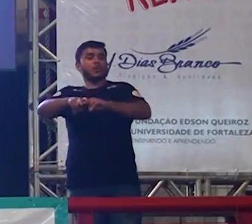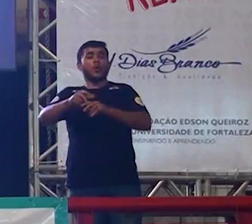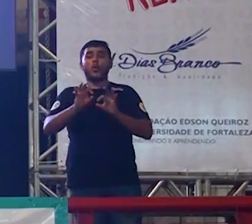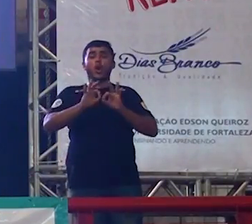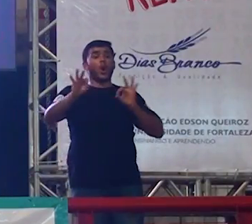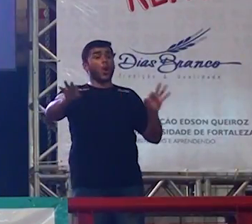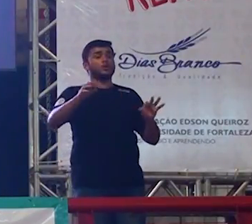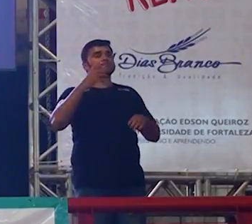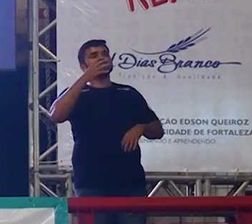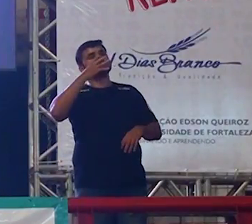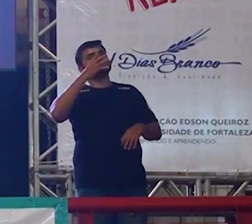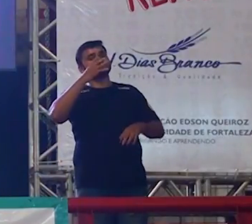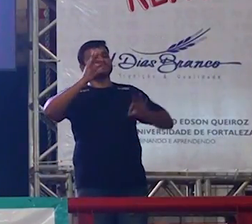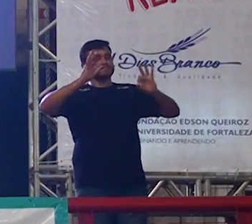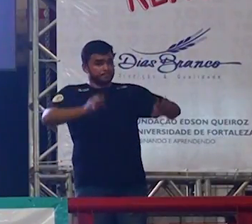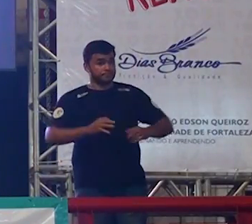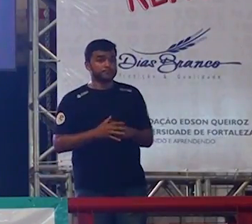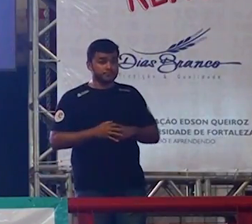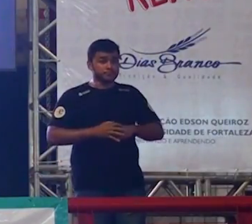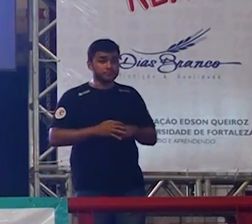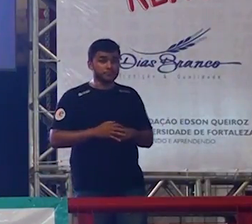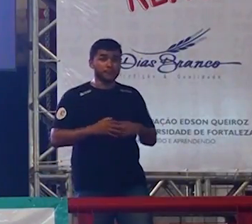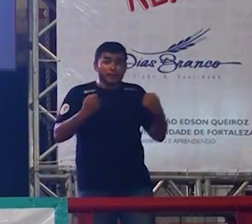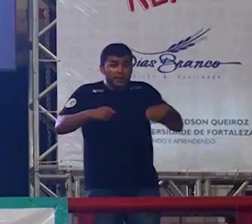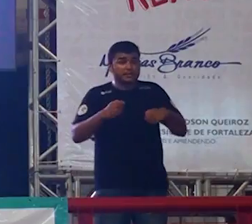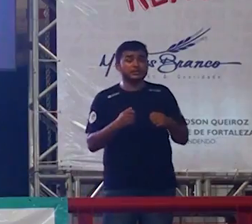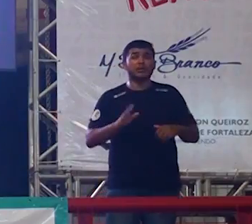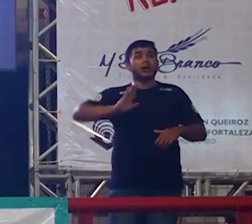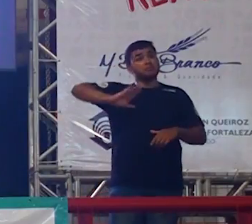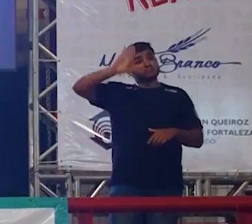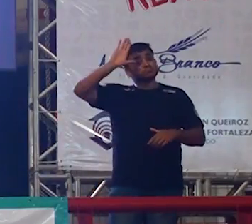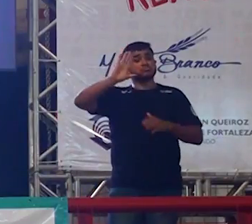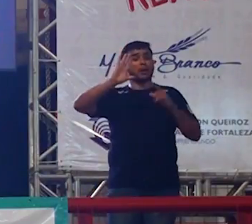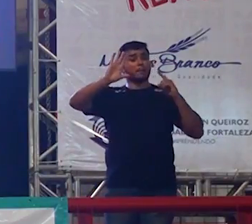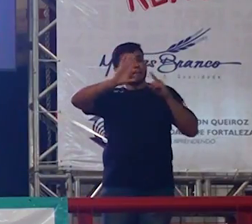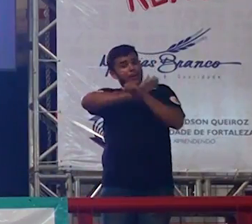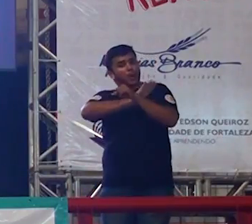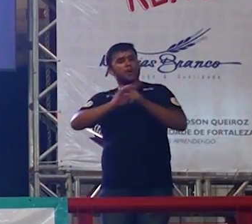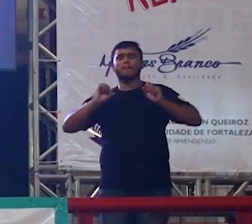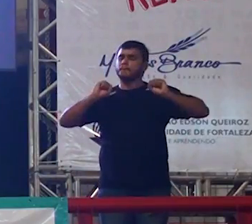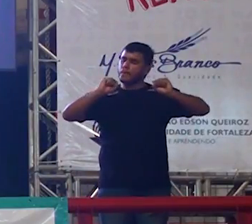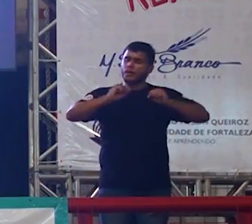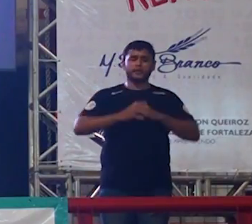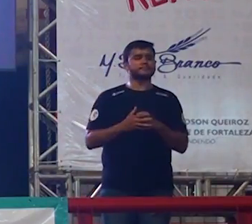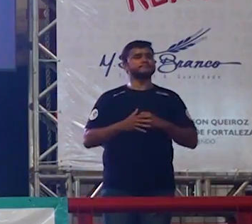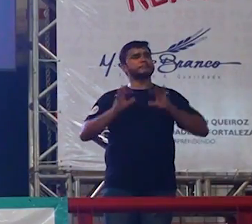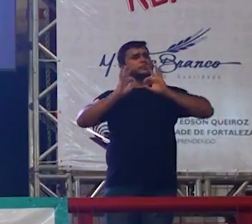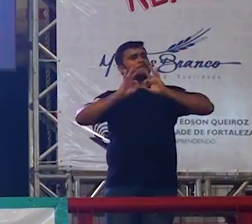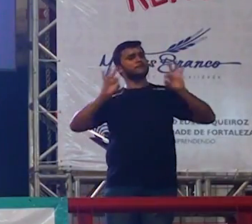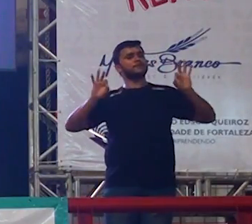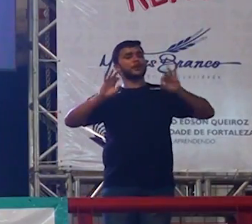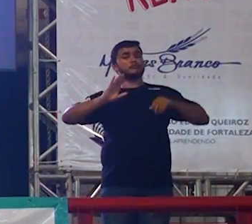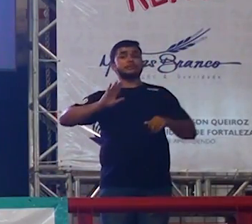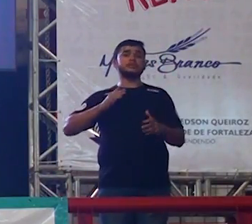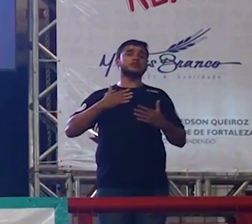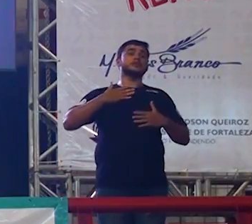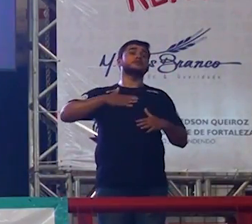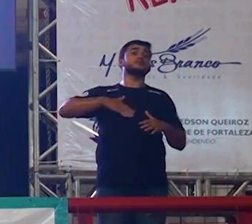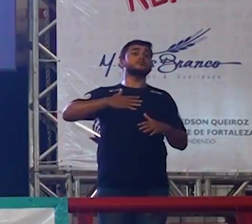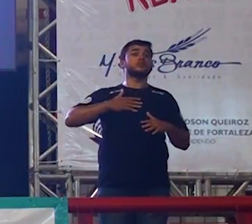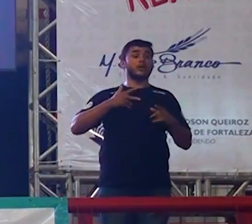aprender, para estudar, ok? Pergunte sempre que possível, faça perguntas adequadas no momento